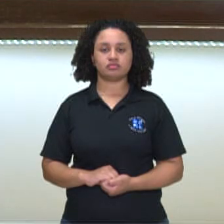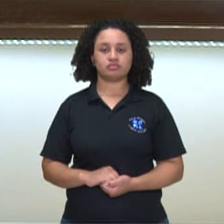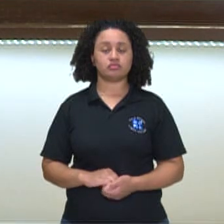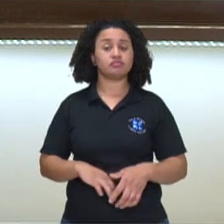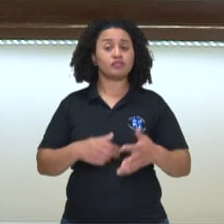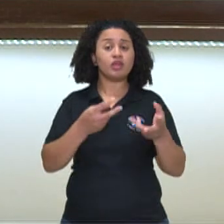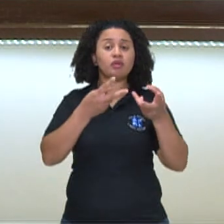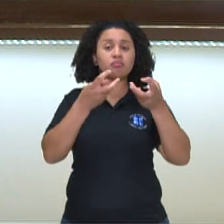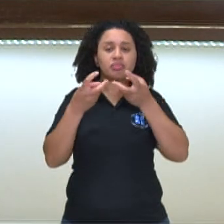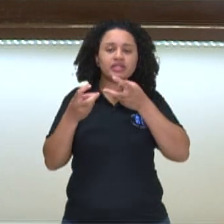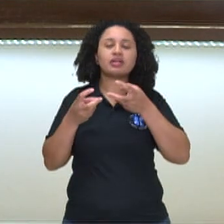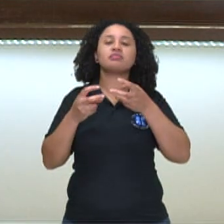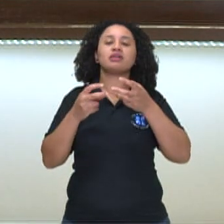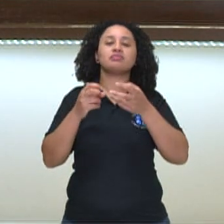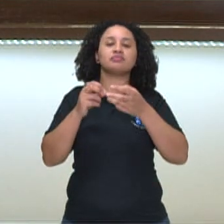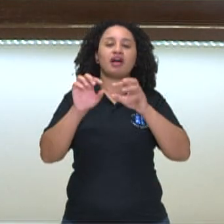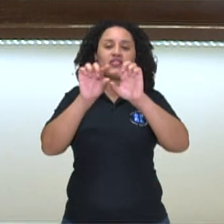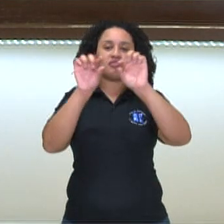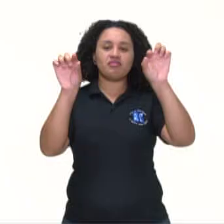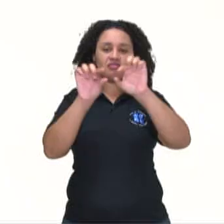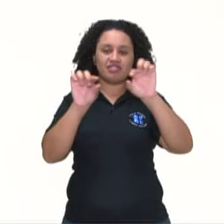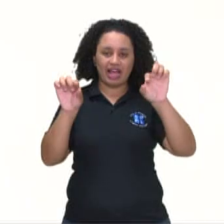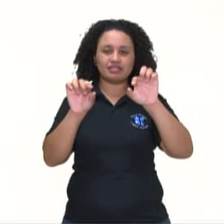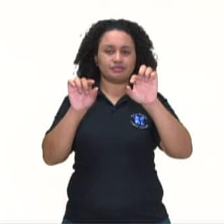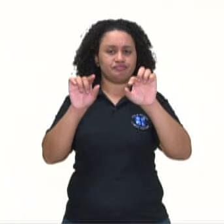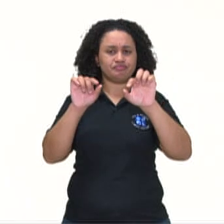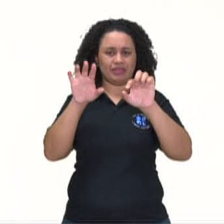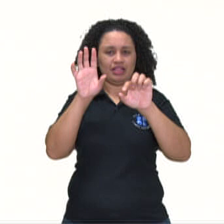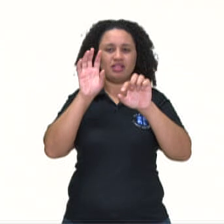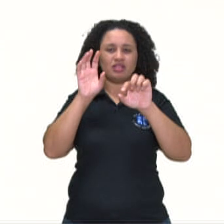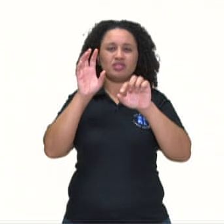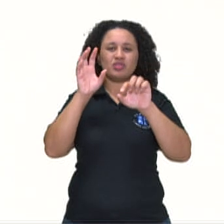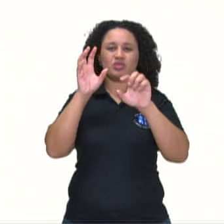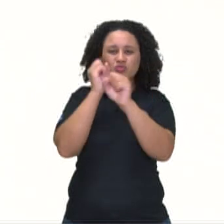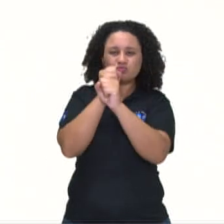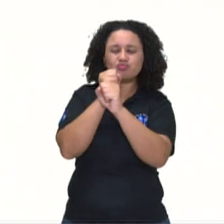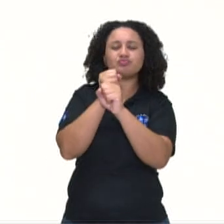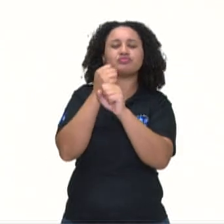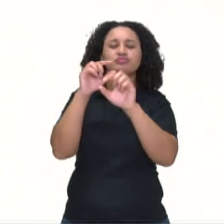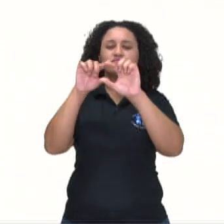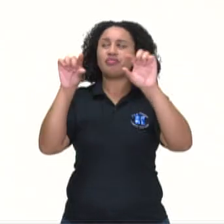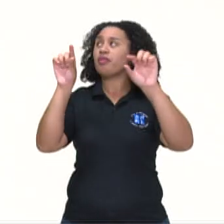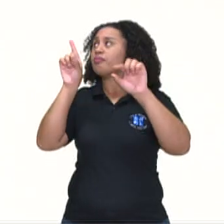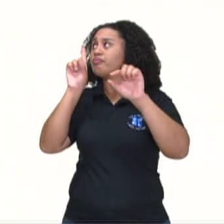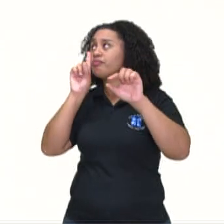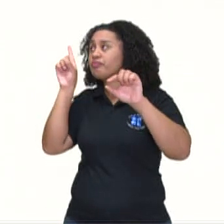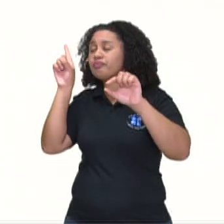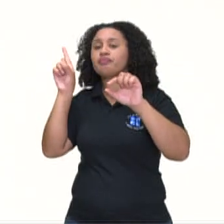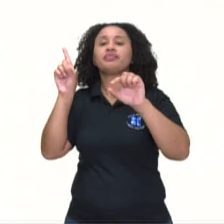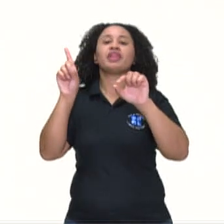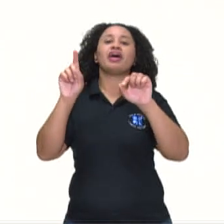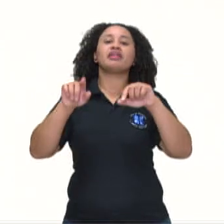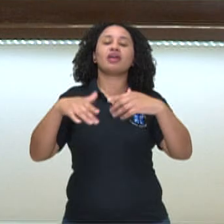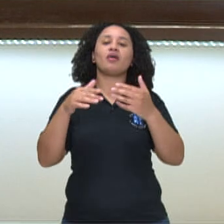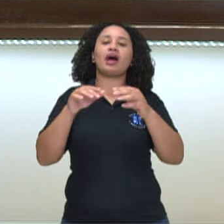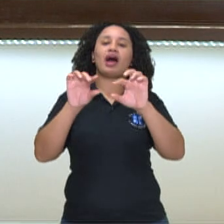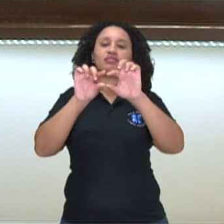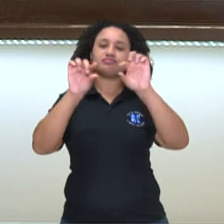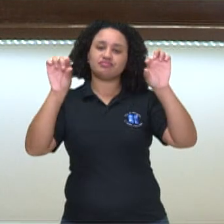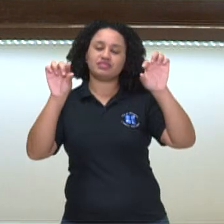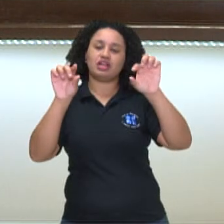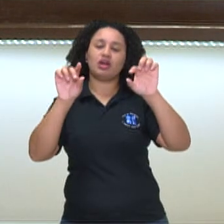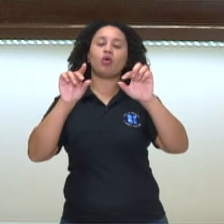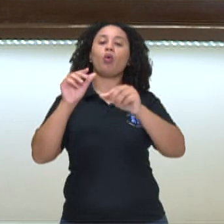Observem a nossa frase, The girl from the poem has good grades. A forma negativa, com base na utilização